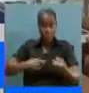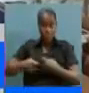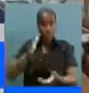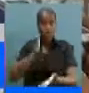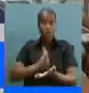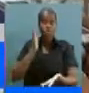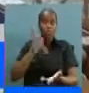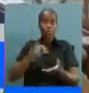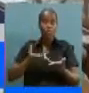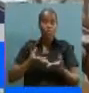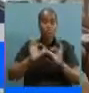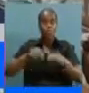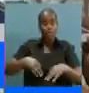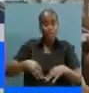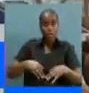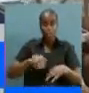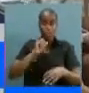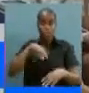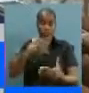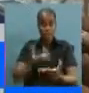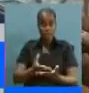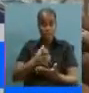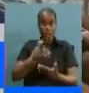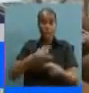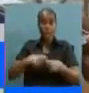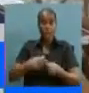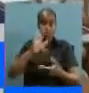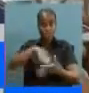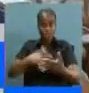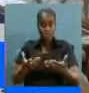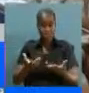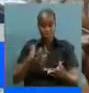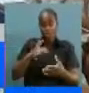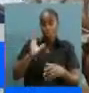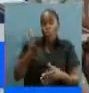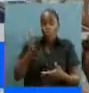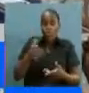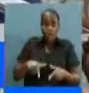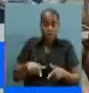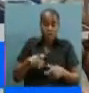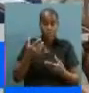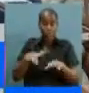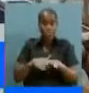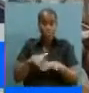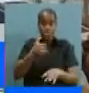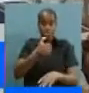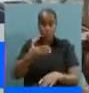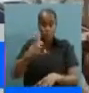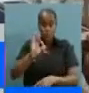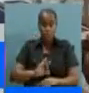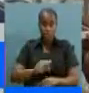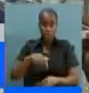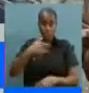poderemos acertar mais um parceiro estratégico é seja qual fora terá uma participação de 51% os